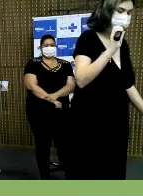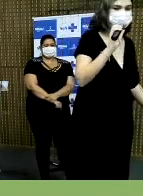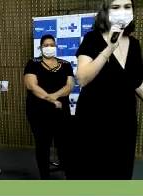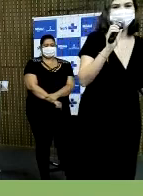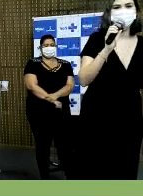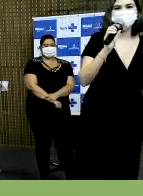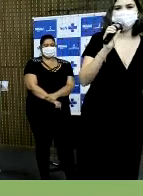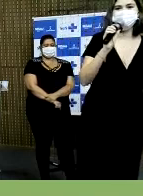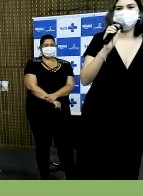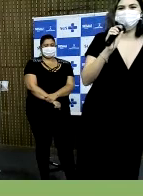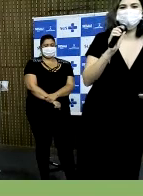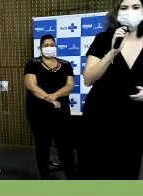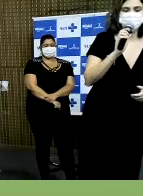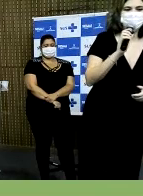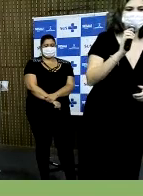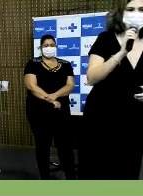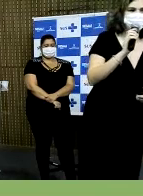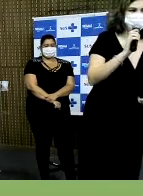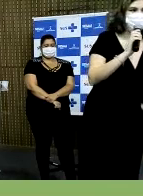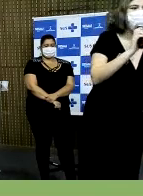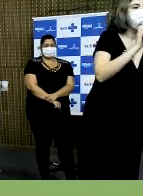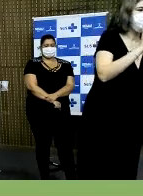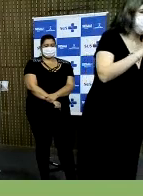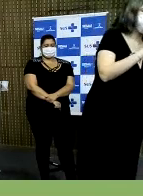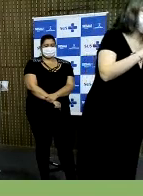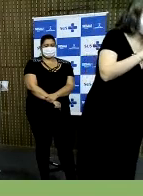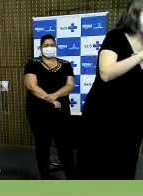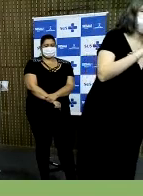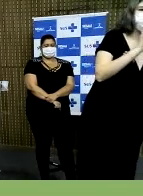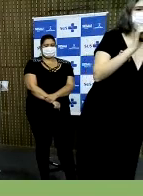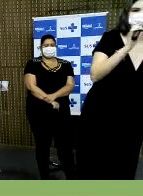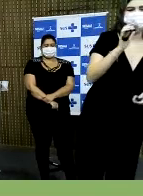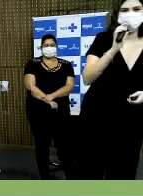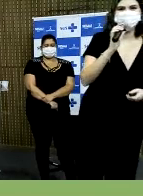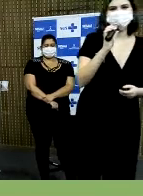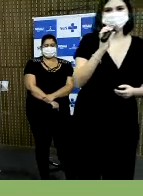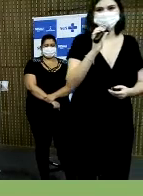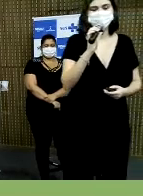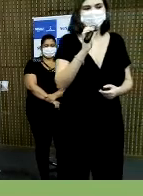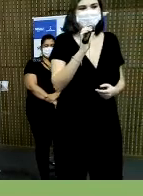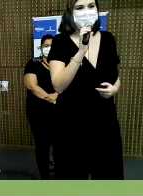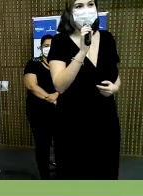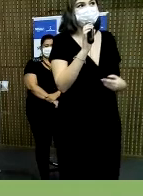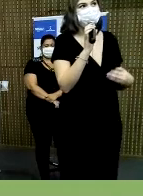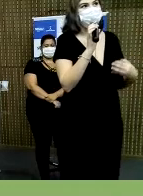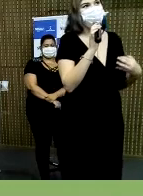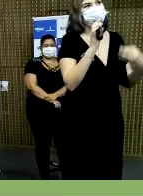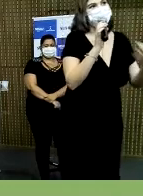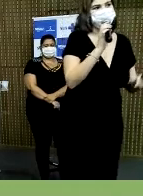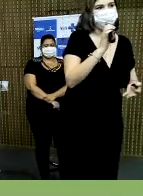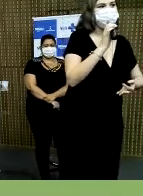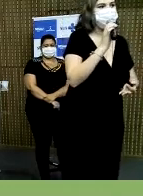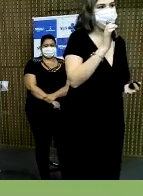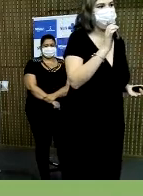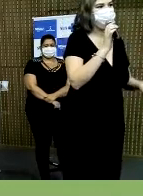Infelizmente, eu sei que talvez não seja a justificativa mais plausível, mas, de fato, foi um problema de digitação. não só